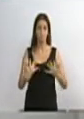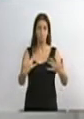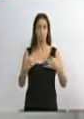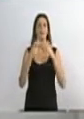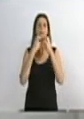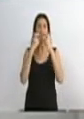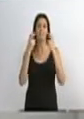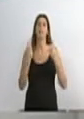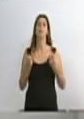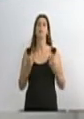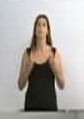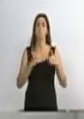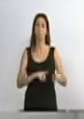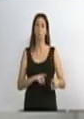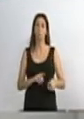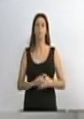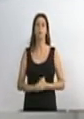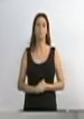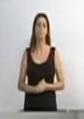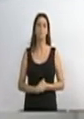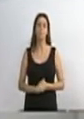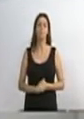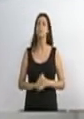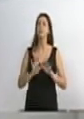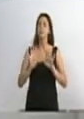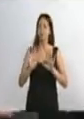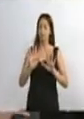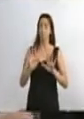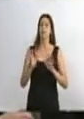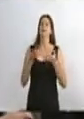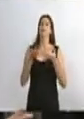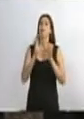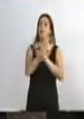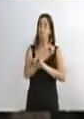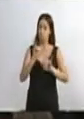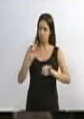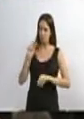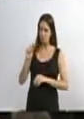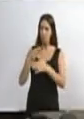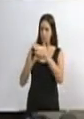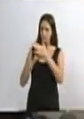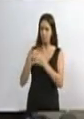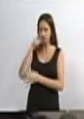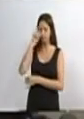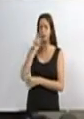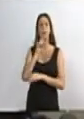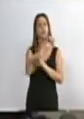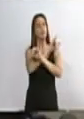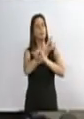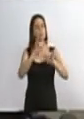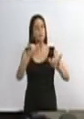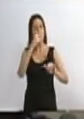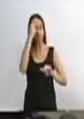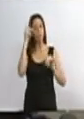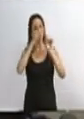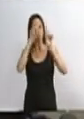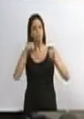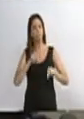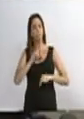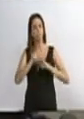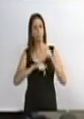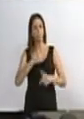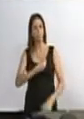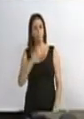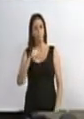O pensamento Quero avisar, vereador Jefferson, só um segundo, quero avisar os servidores desta casa que